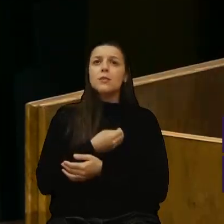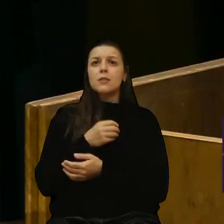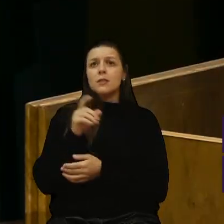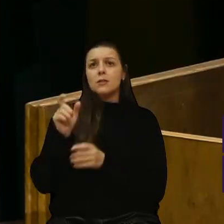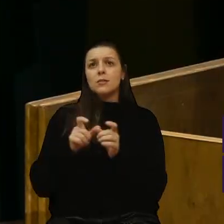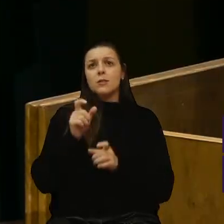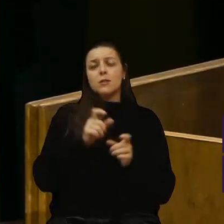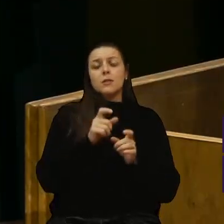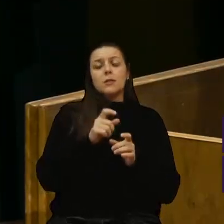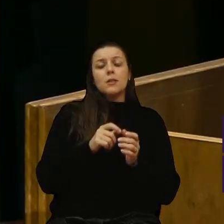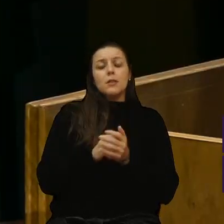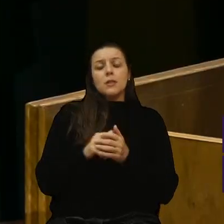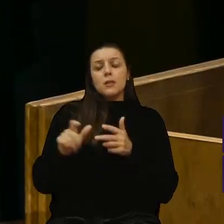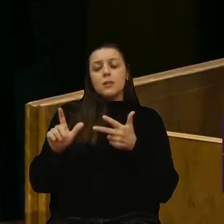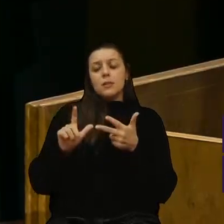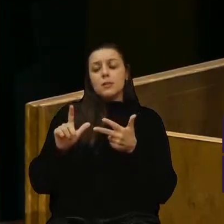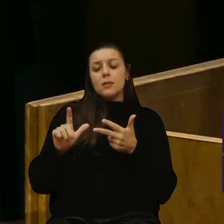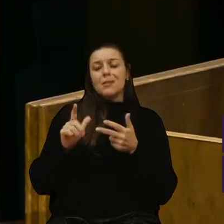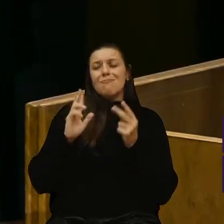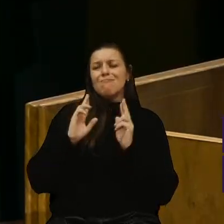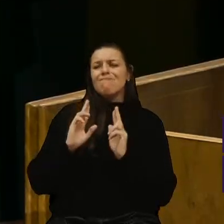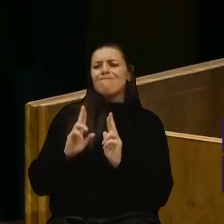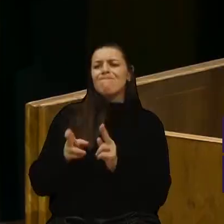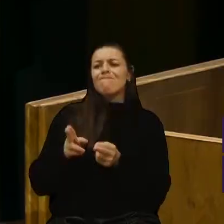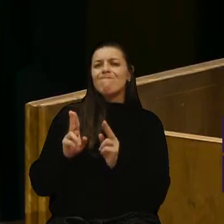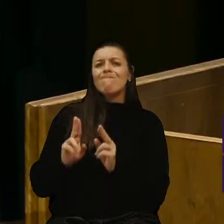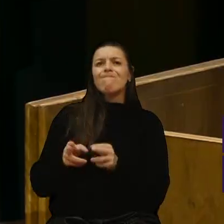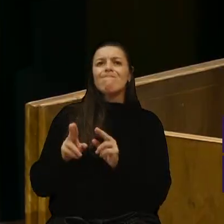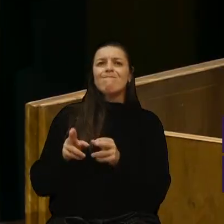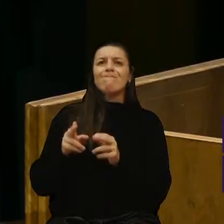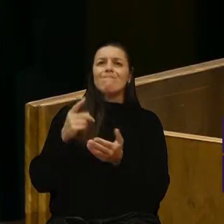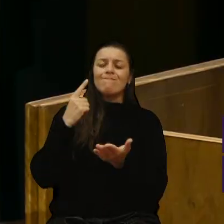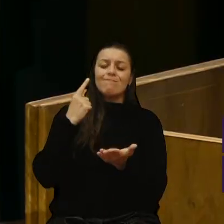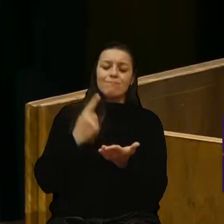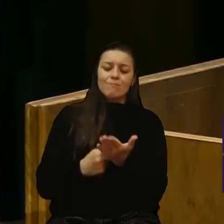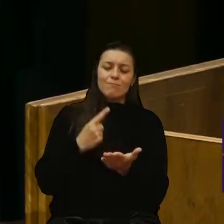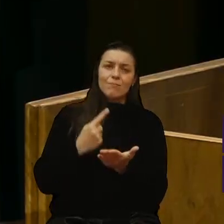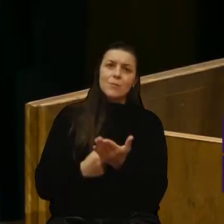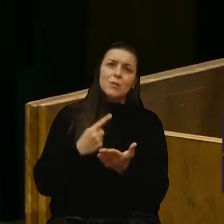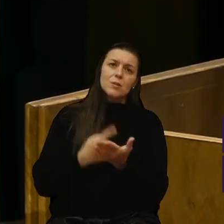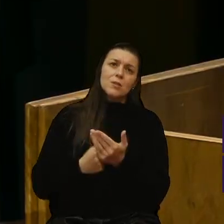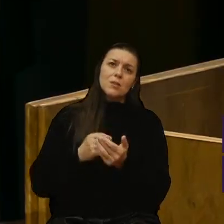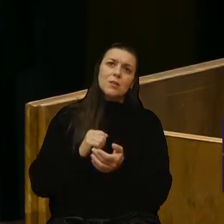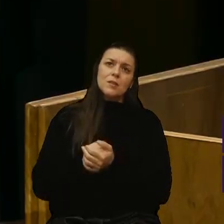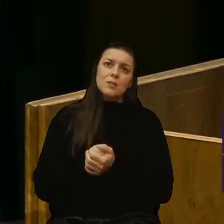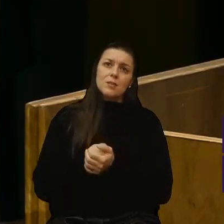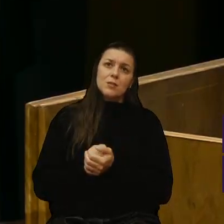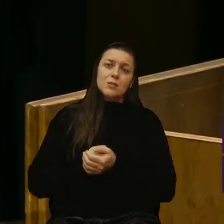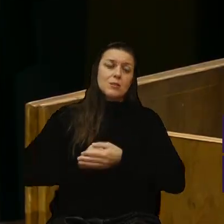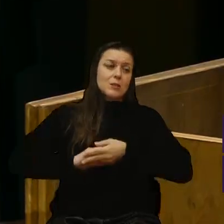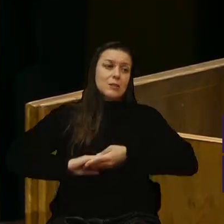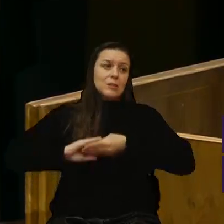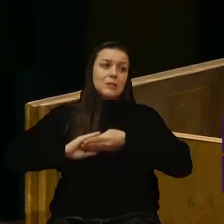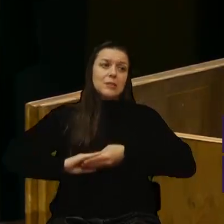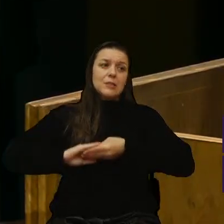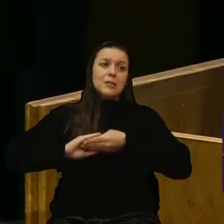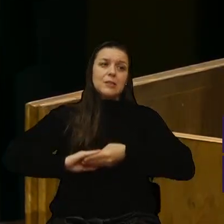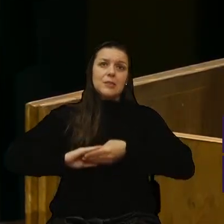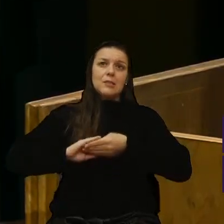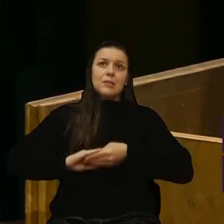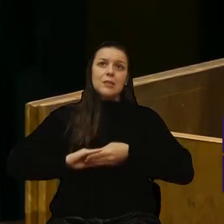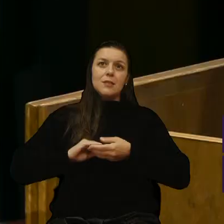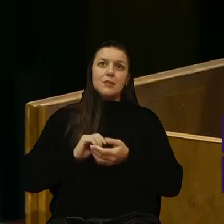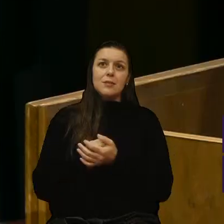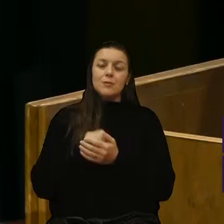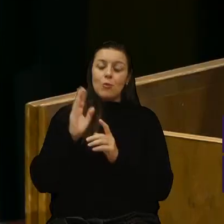essa Casa Legislativa siga tendo esse compromisso de saudar, de homenagear